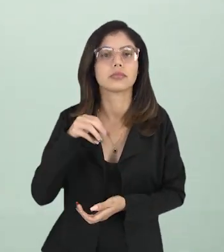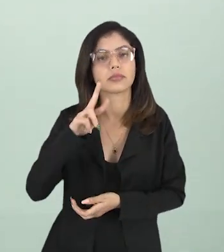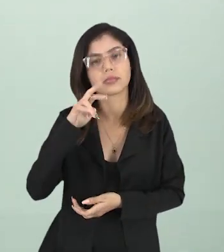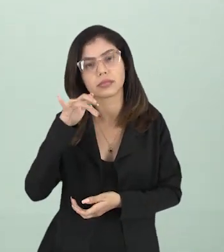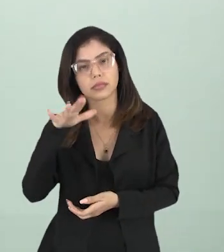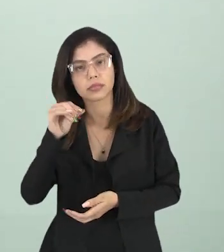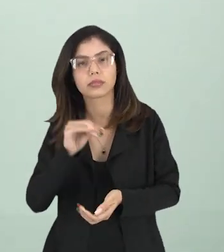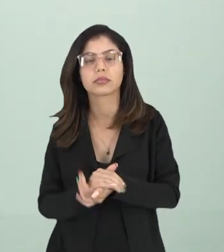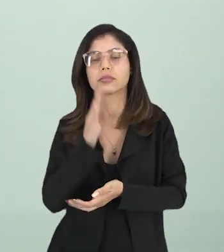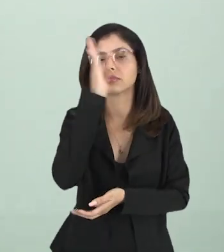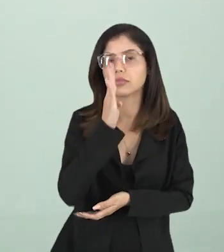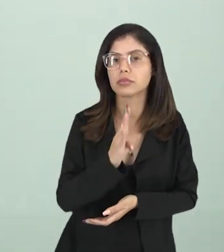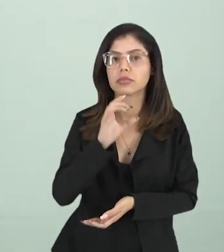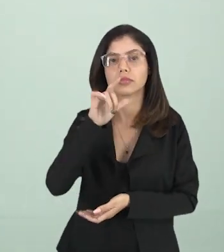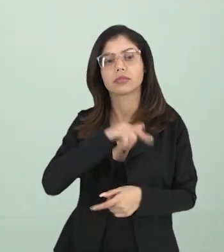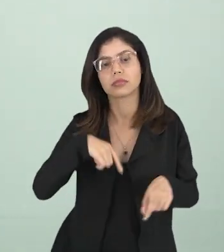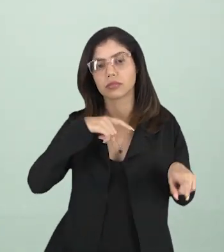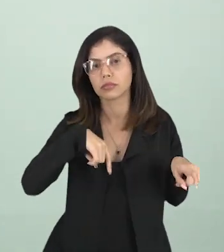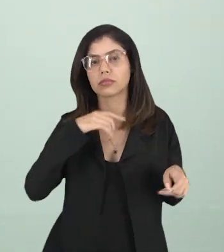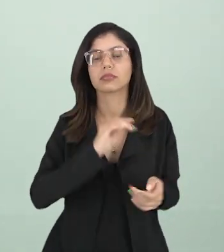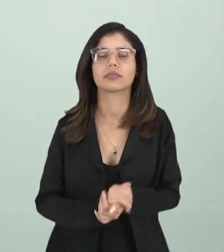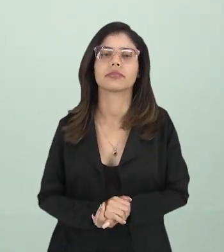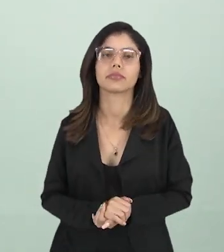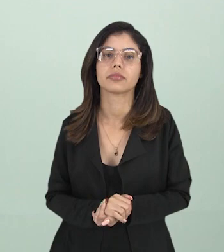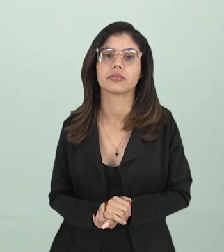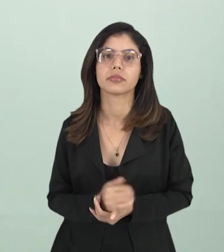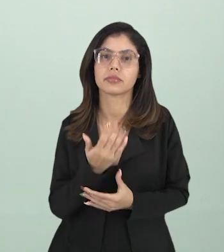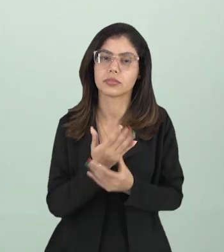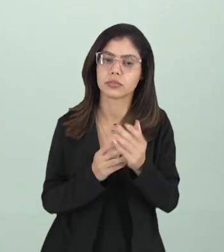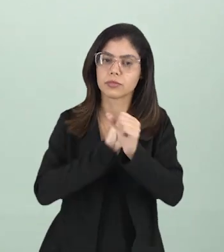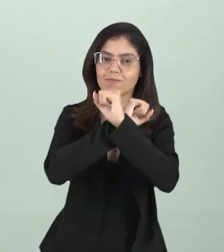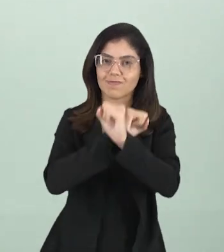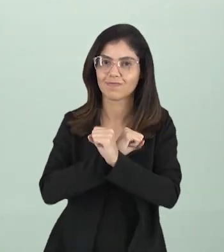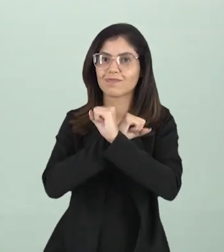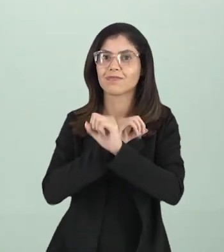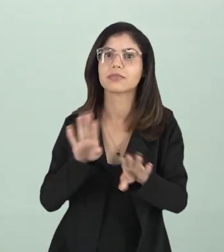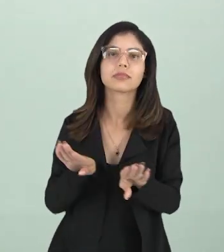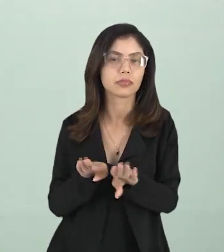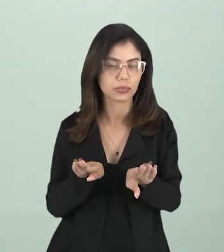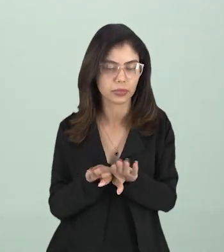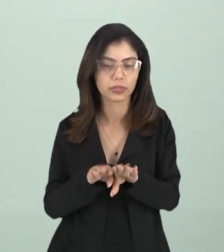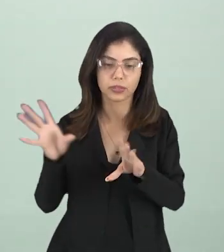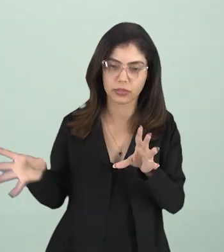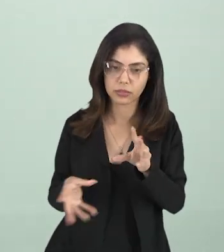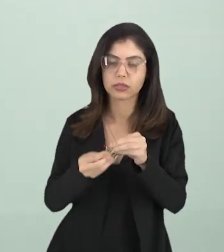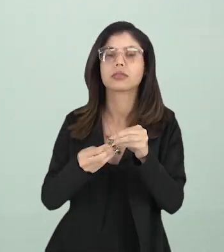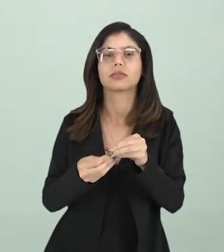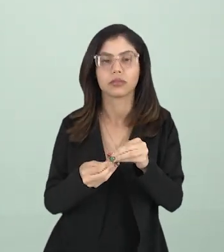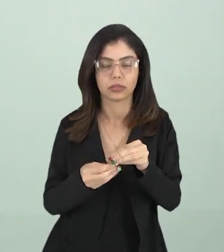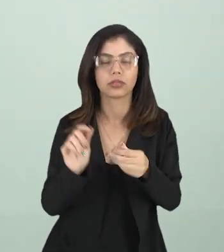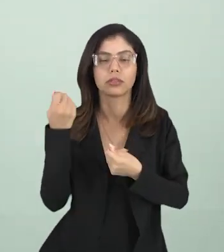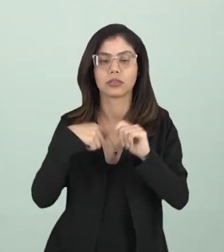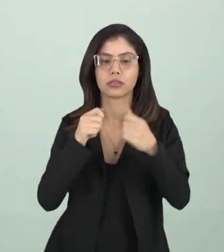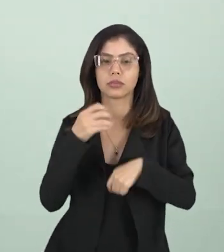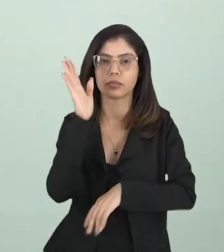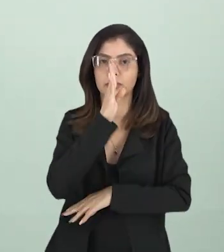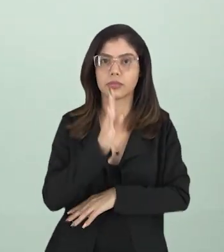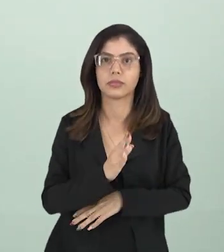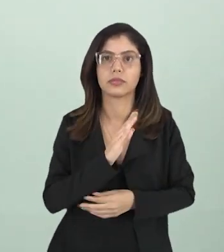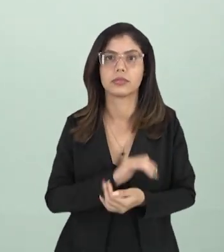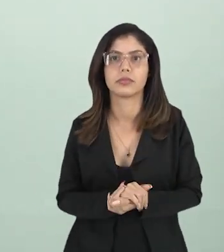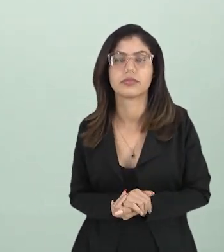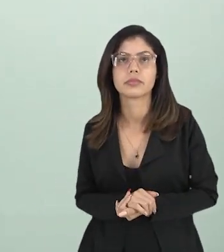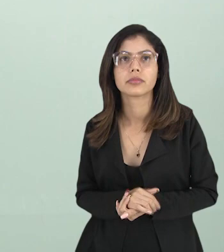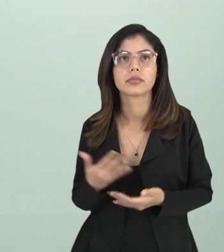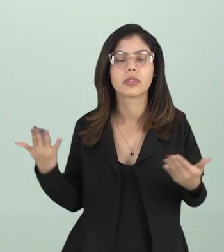Brasil colônia, como essa mão escrava, mão de obra escrava foi implementada na economia brasileira. Então, a gente